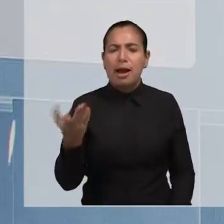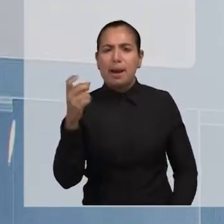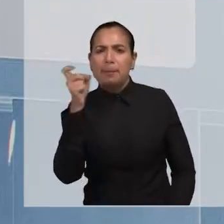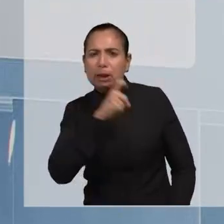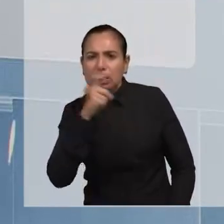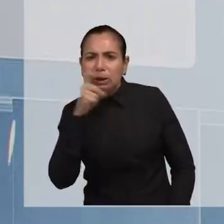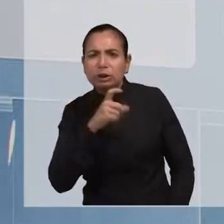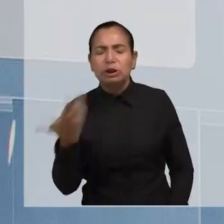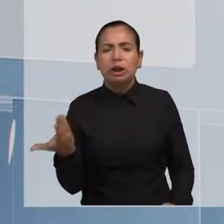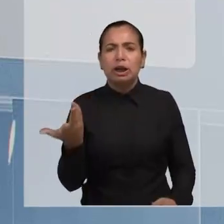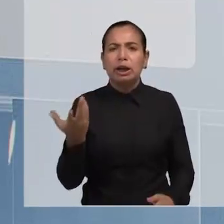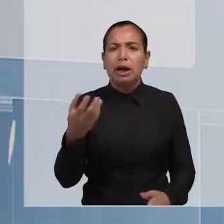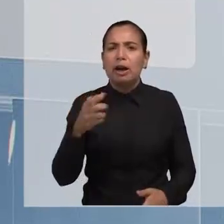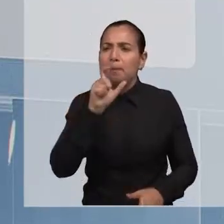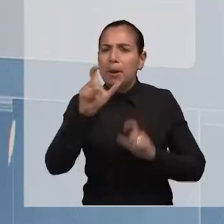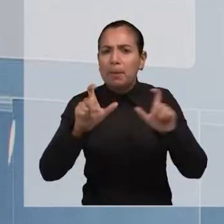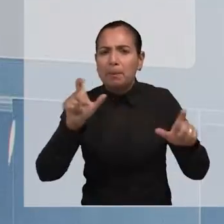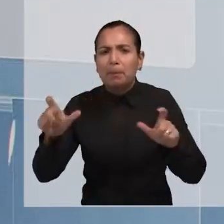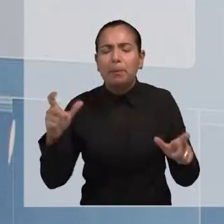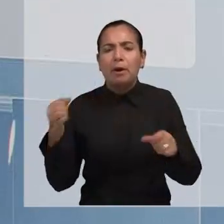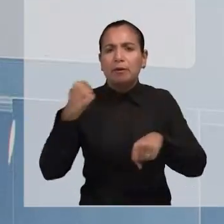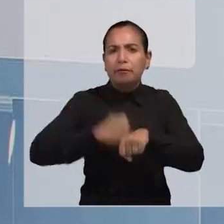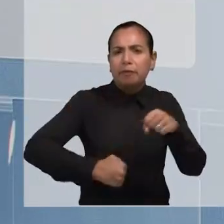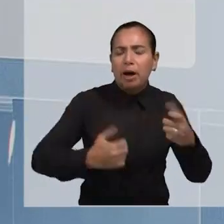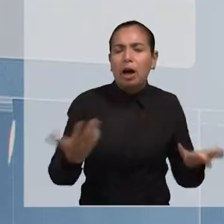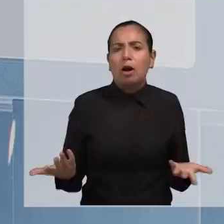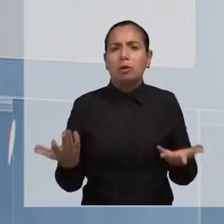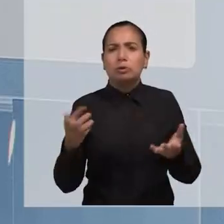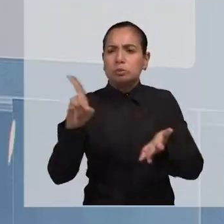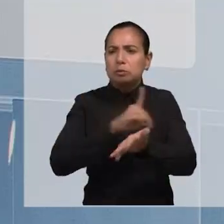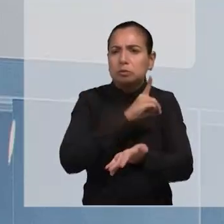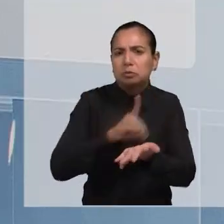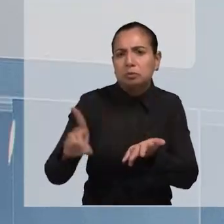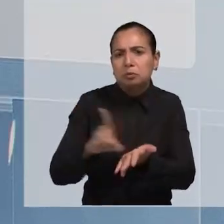calúnias, a fake news, a rivalidade,